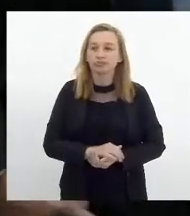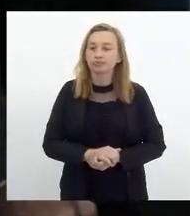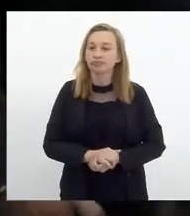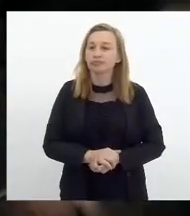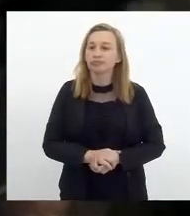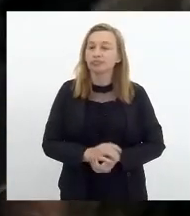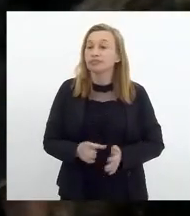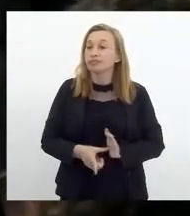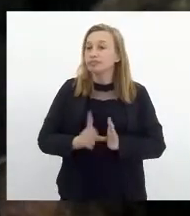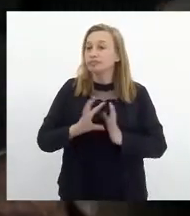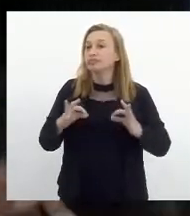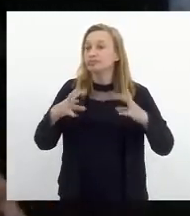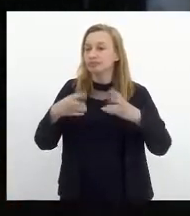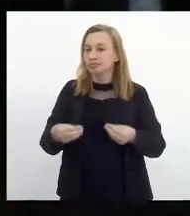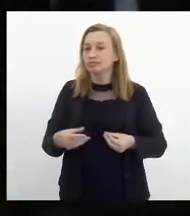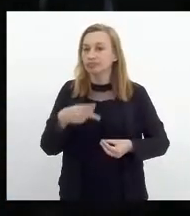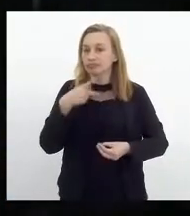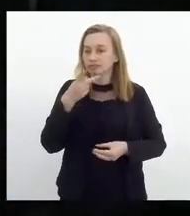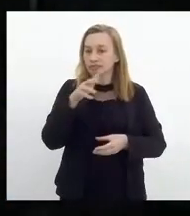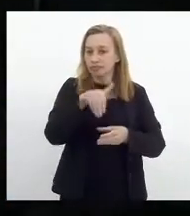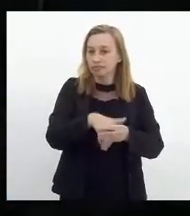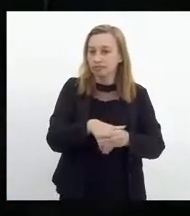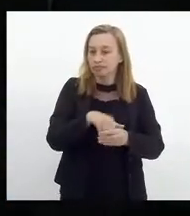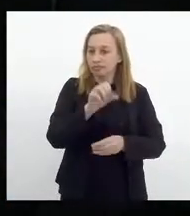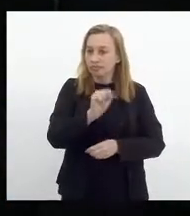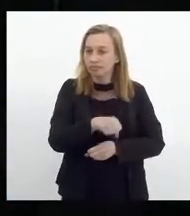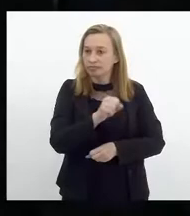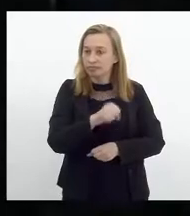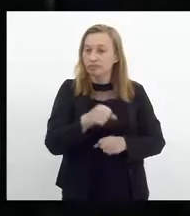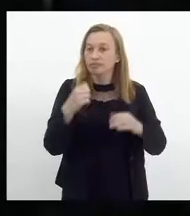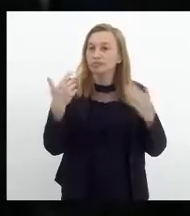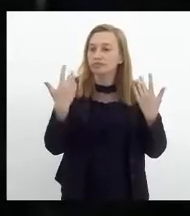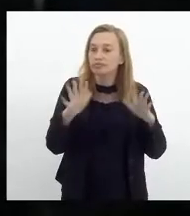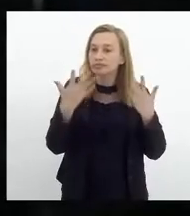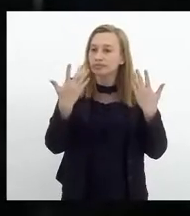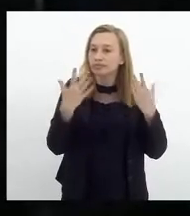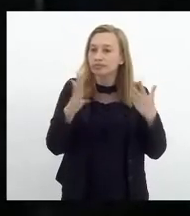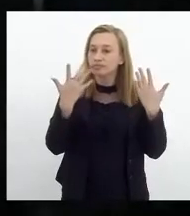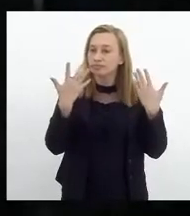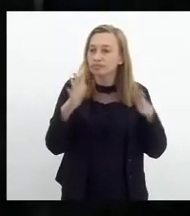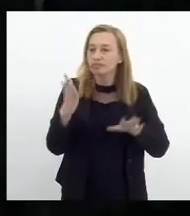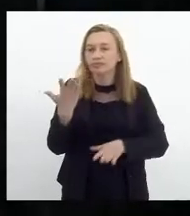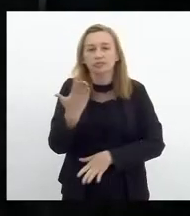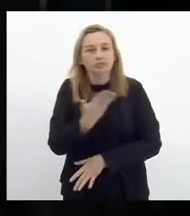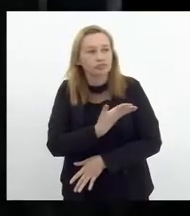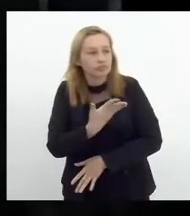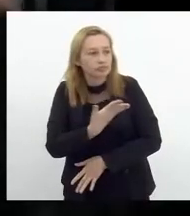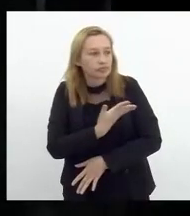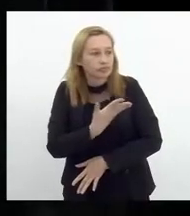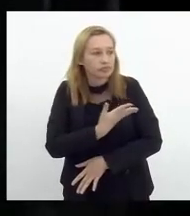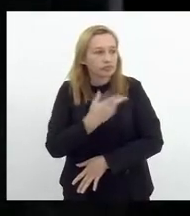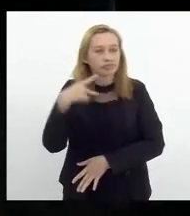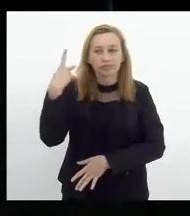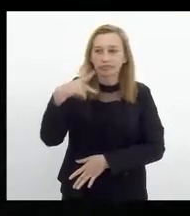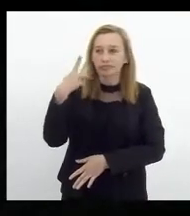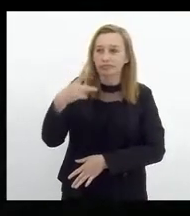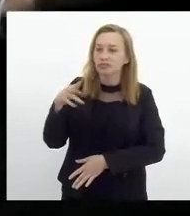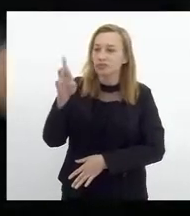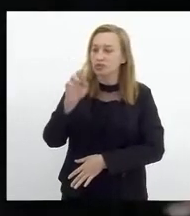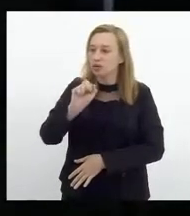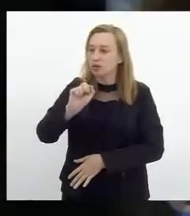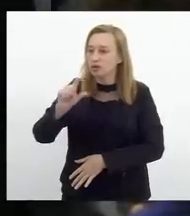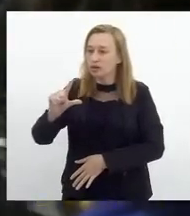quero, antes de mais nada, declarar meu voto favorável e saudar o meu nobre amigo parlamentar, Coronel